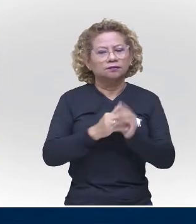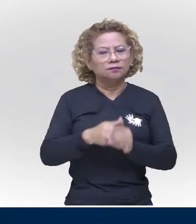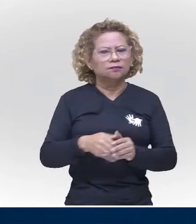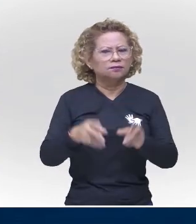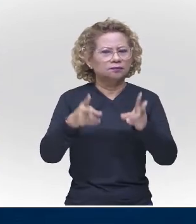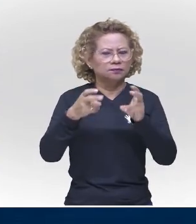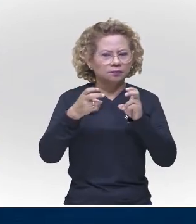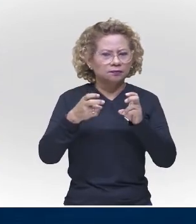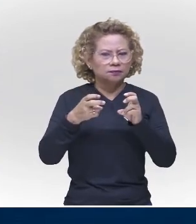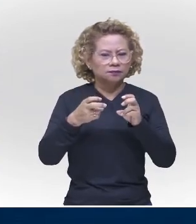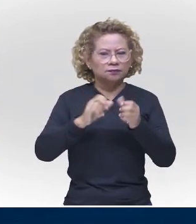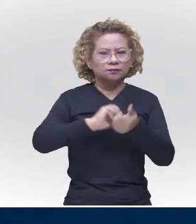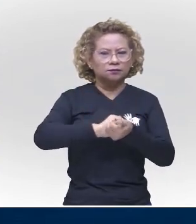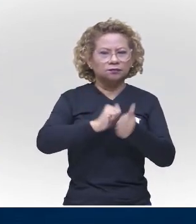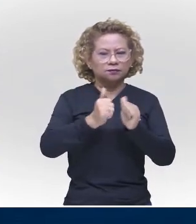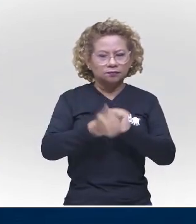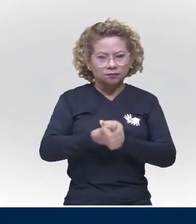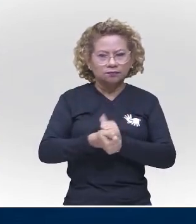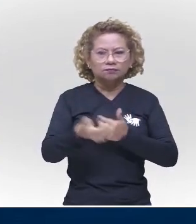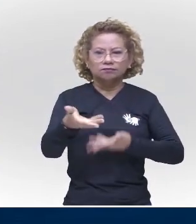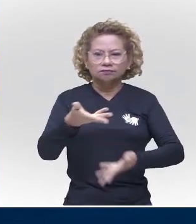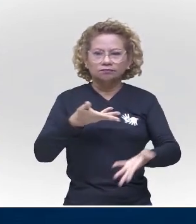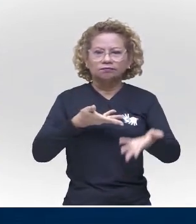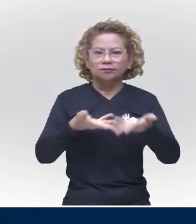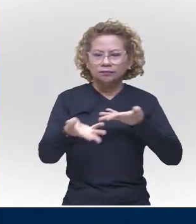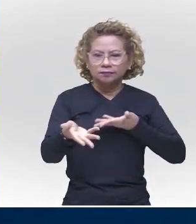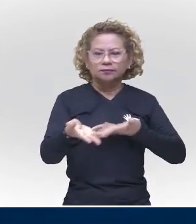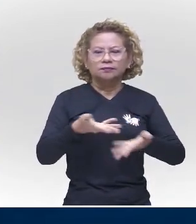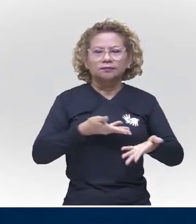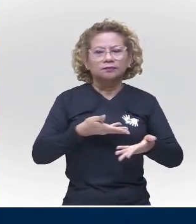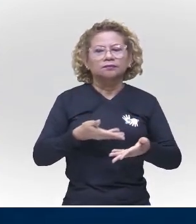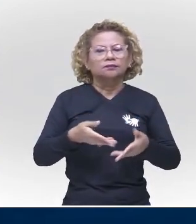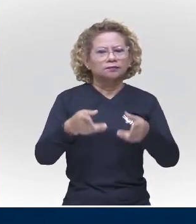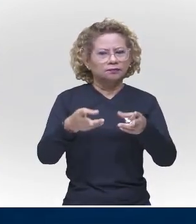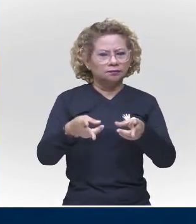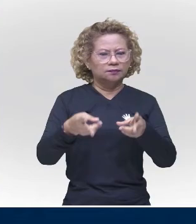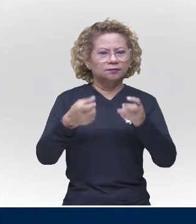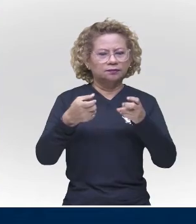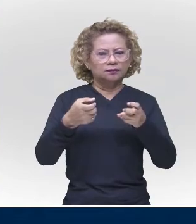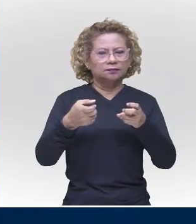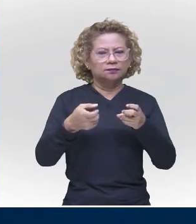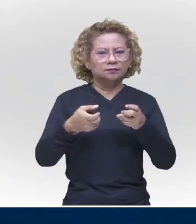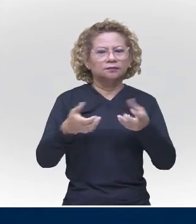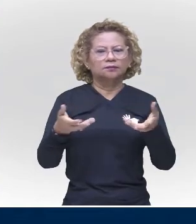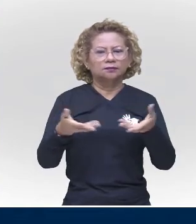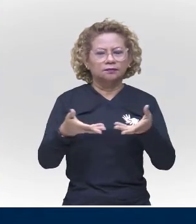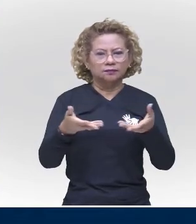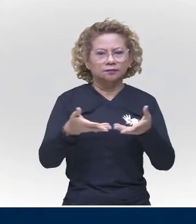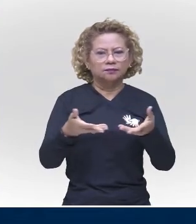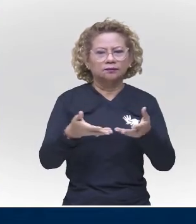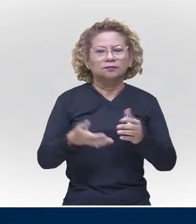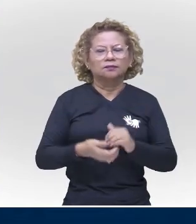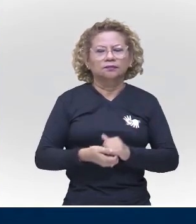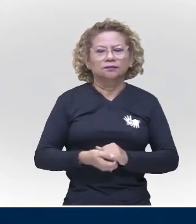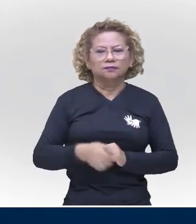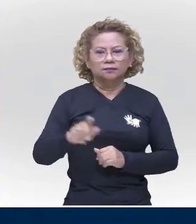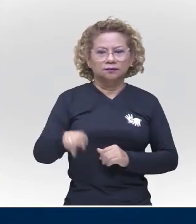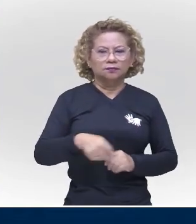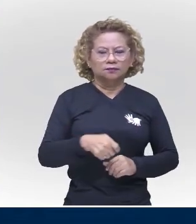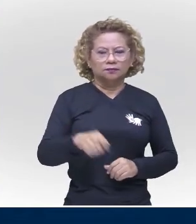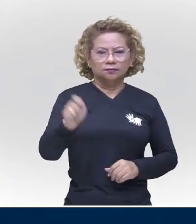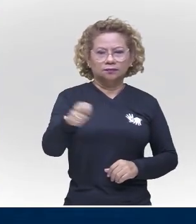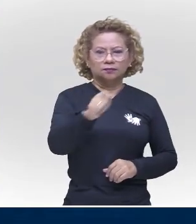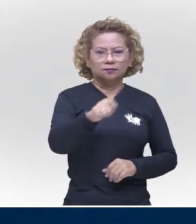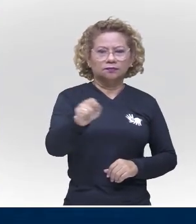esporte individual com interação, é o esgrima, que nós utilizamos agora uma espada, um florete aí